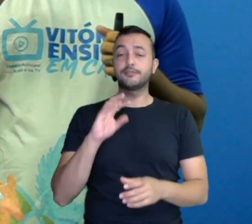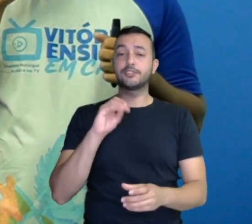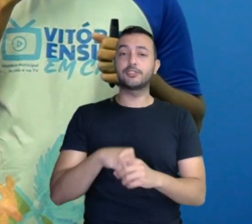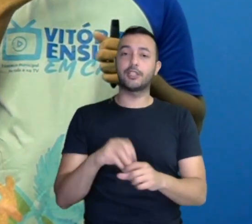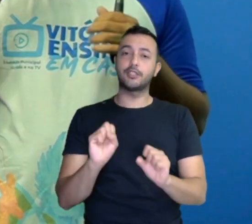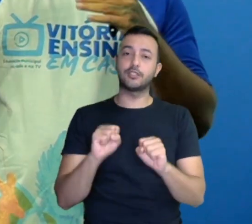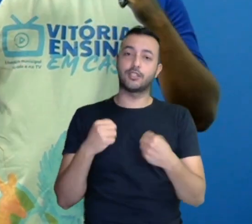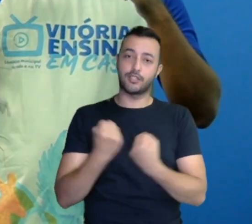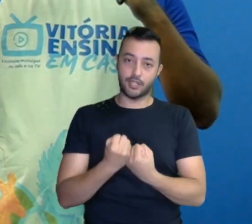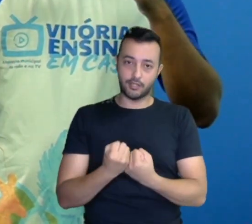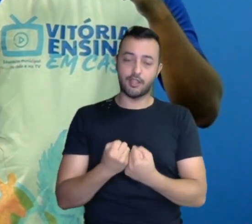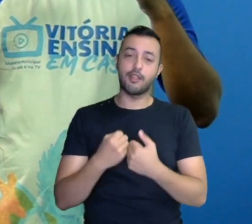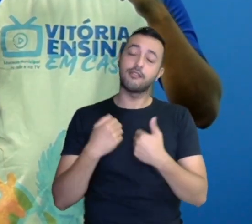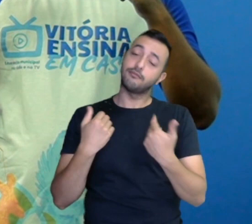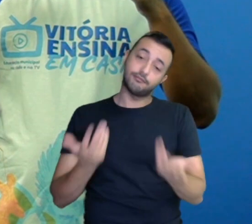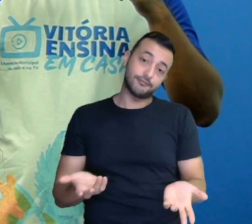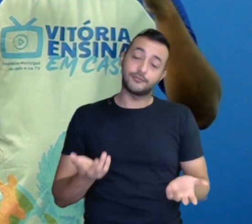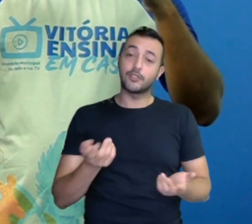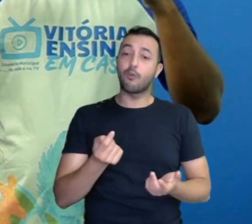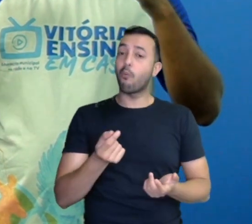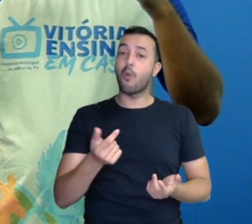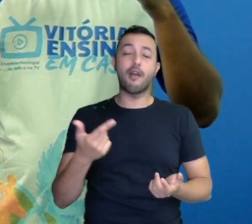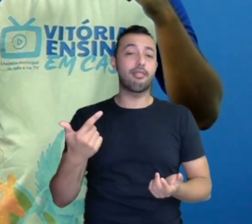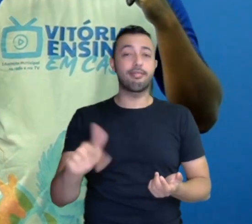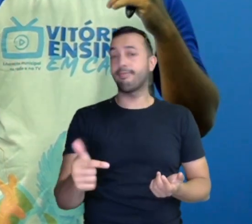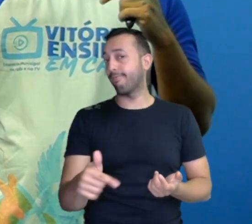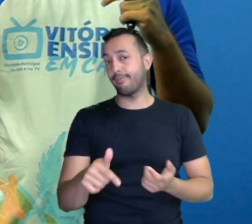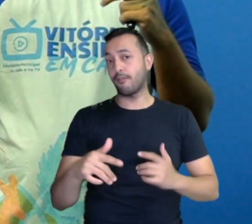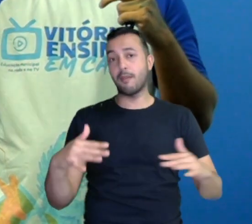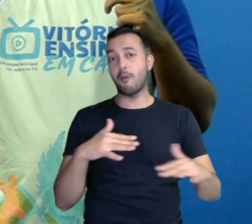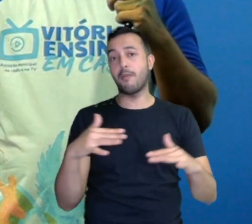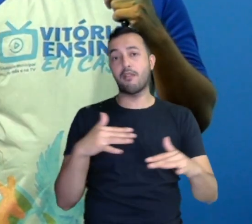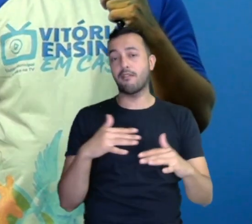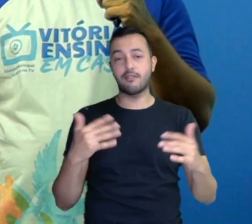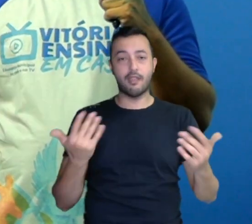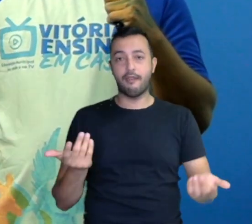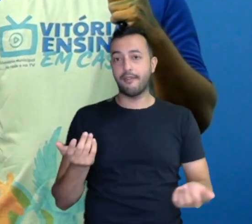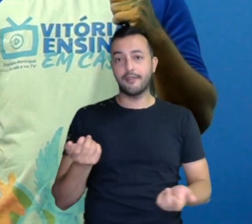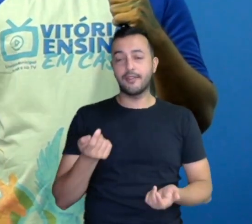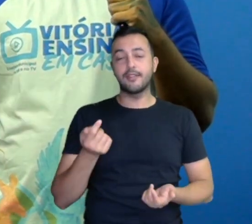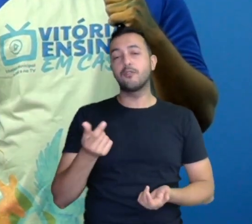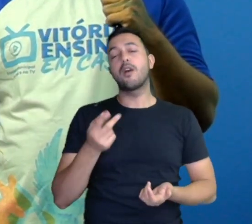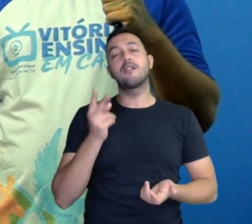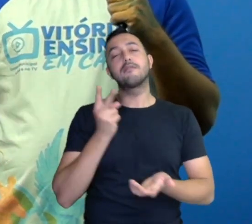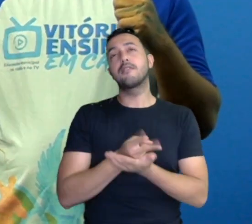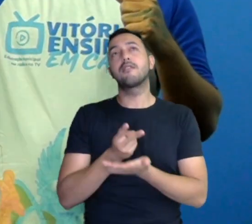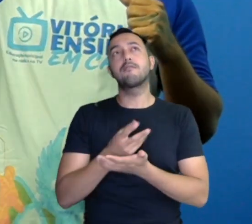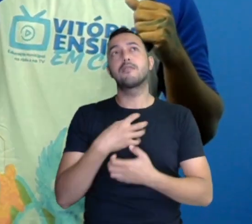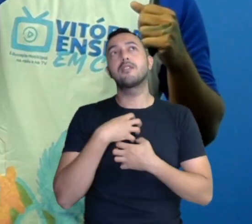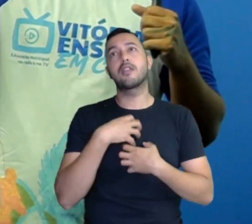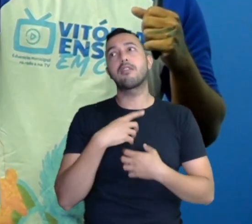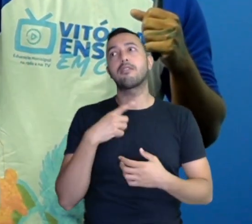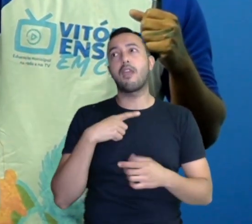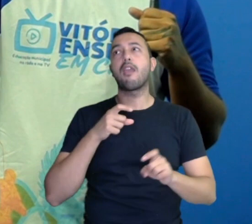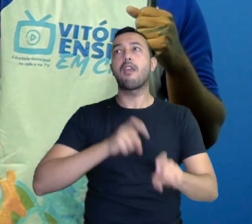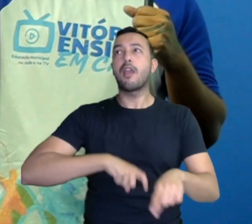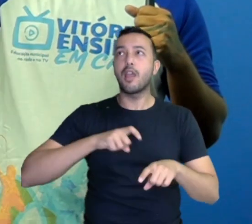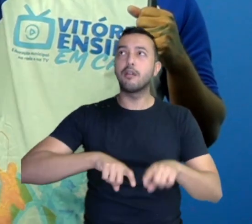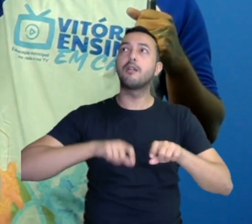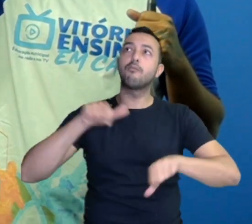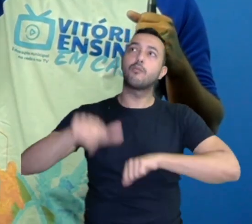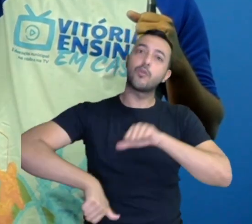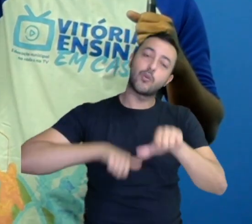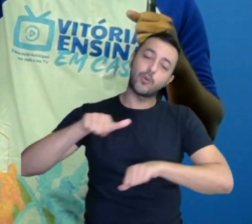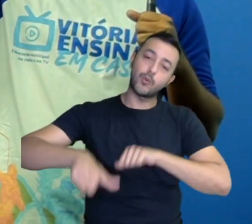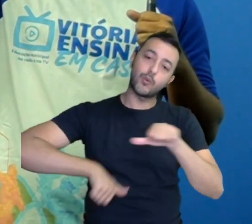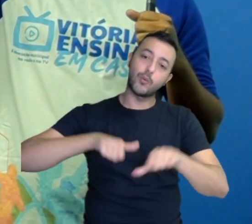dessa sociedade. E quase não existia mobilidade, ou seja, a gente quase não via um camponês deixando de ser camponês para poder virar